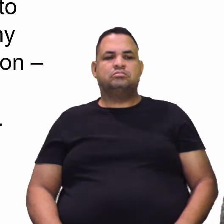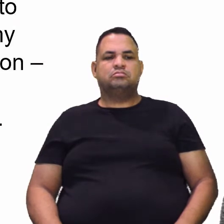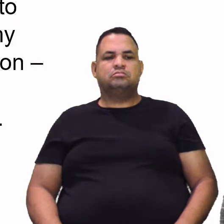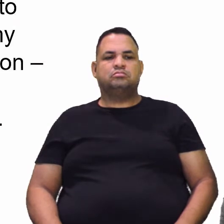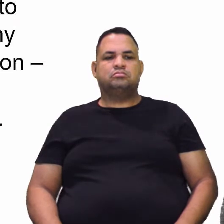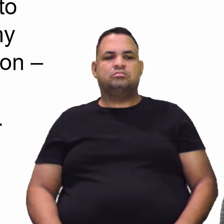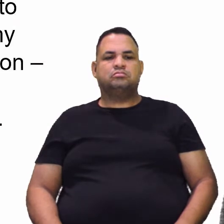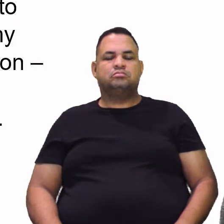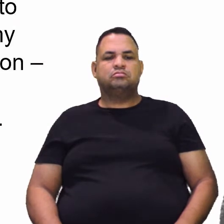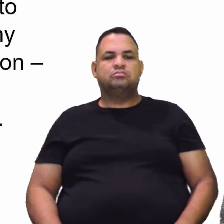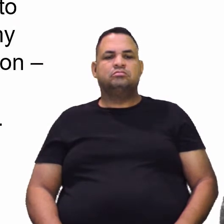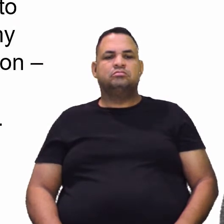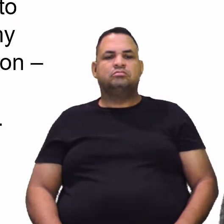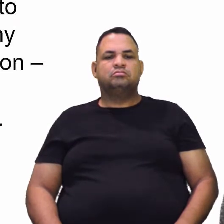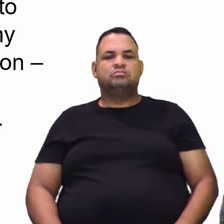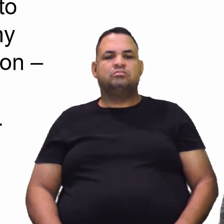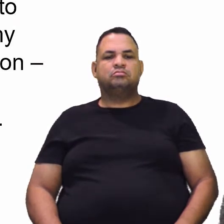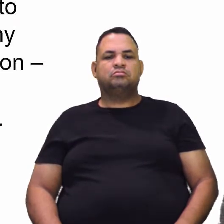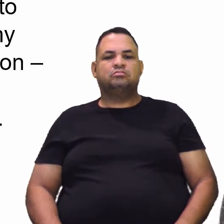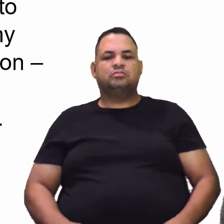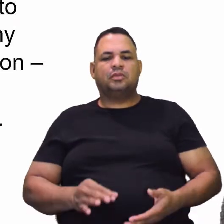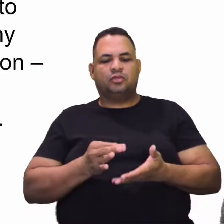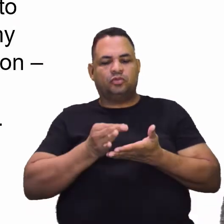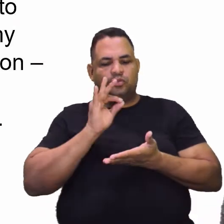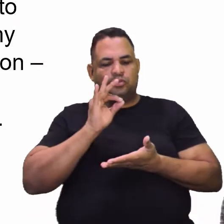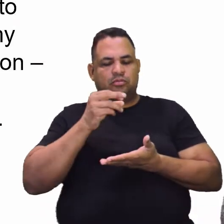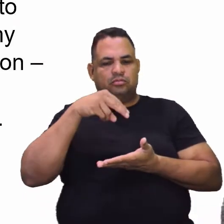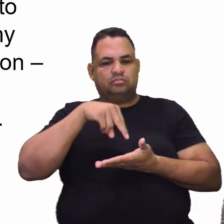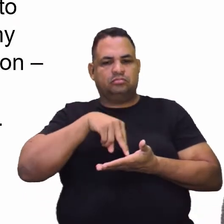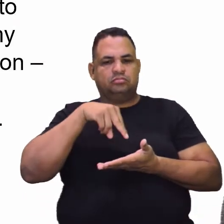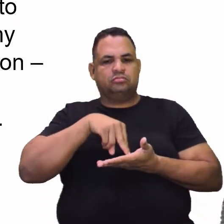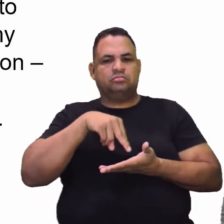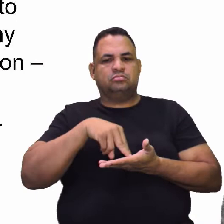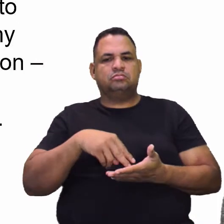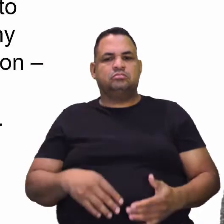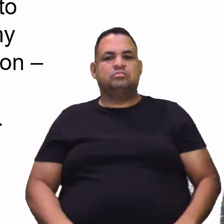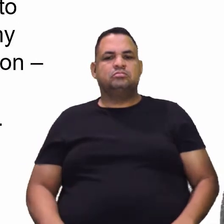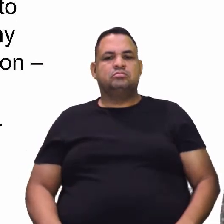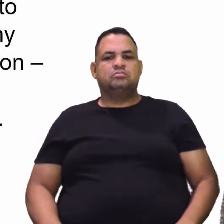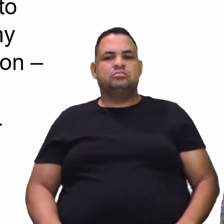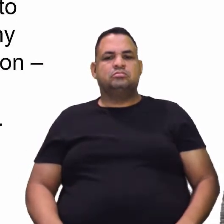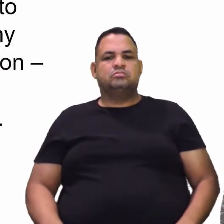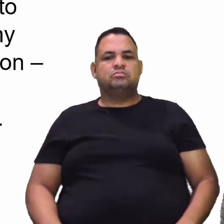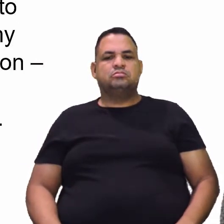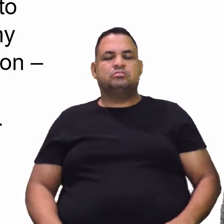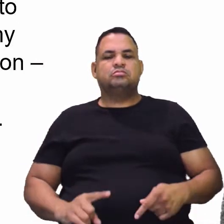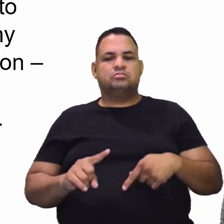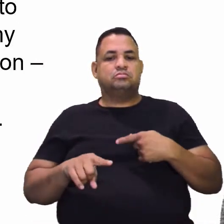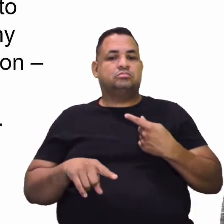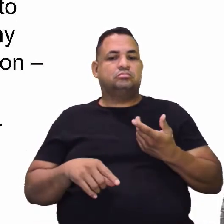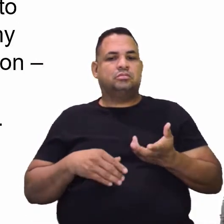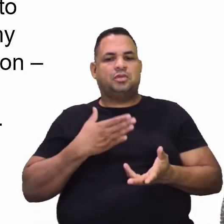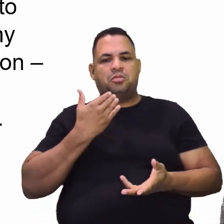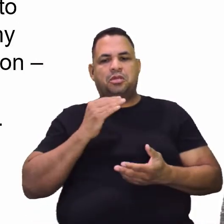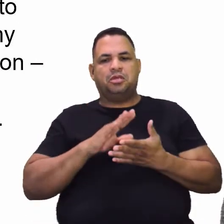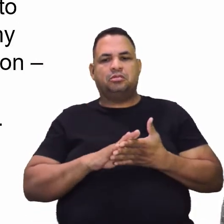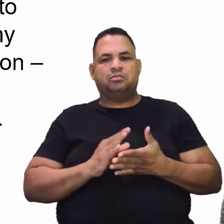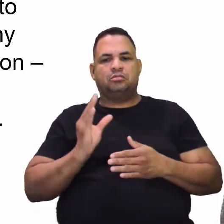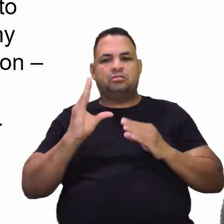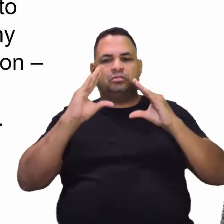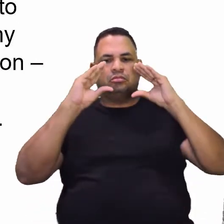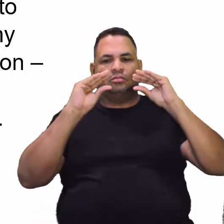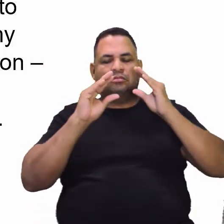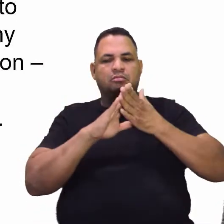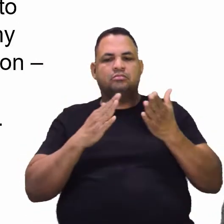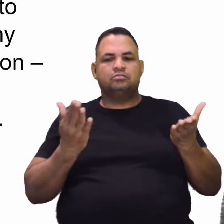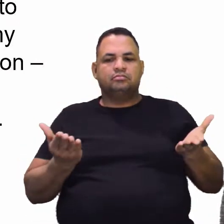almoçar. Have breakfast é tomar café da manhã. Have dinner é jantar e assim por diante.